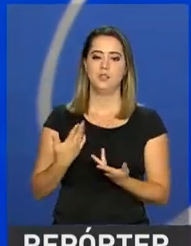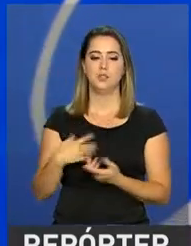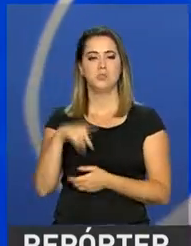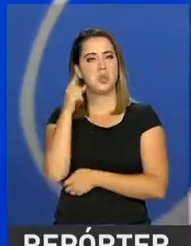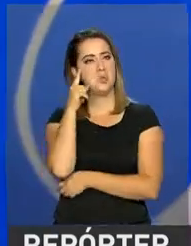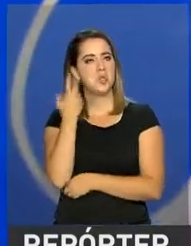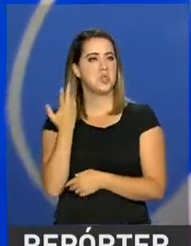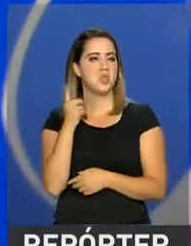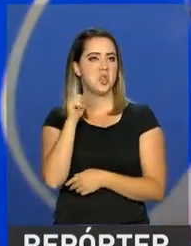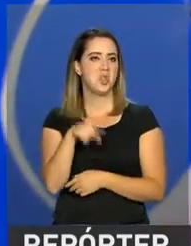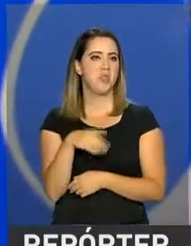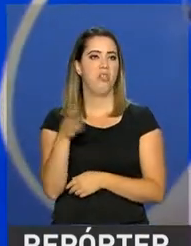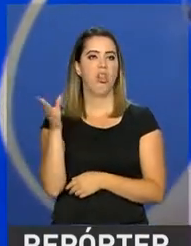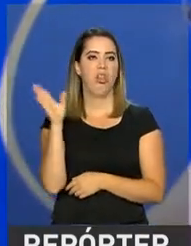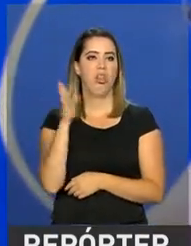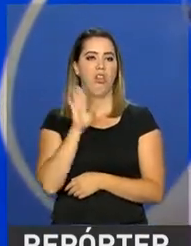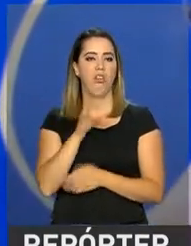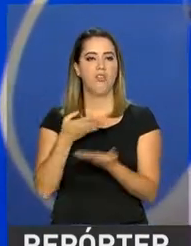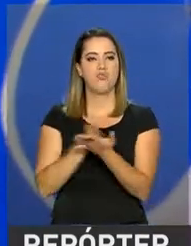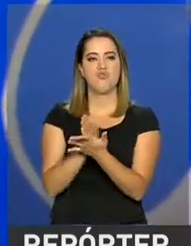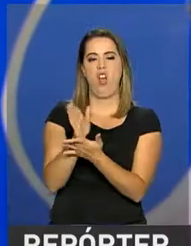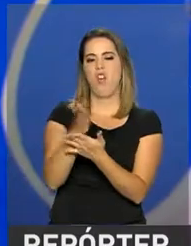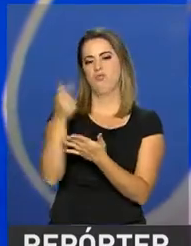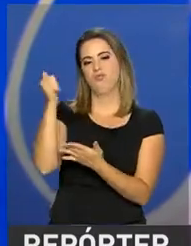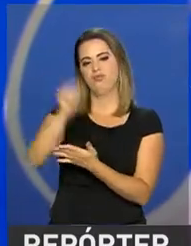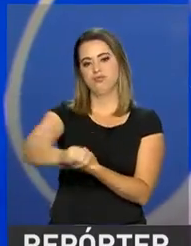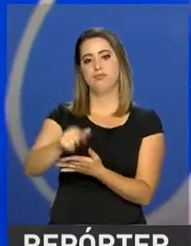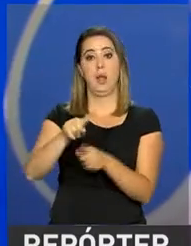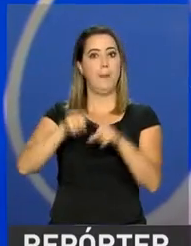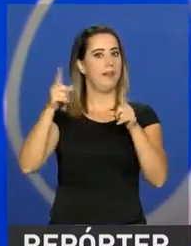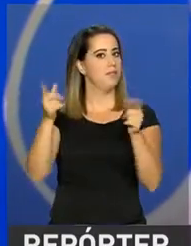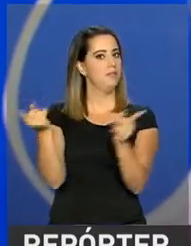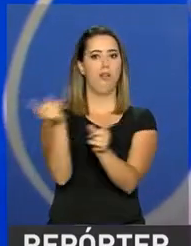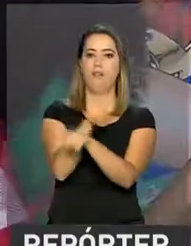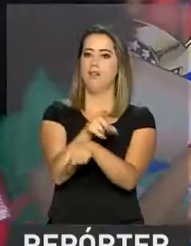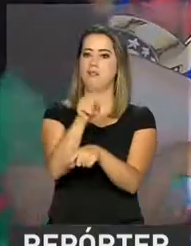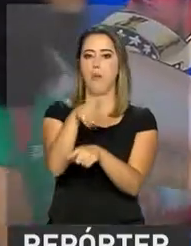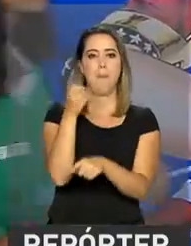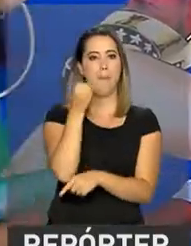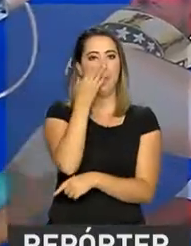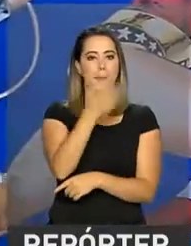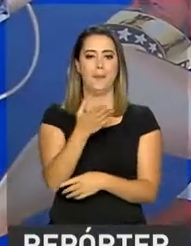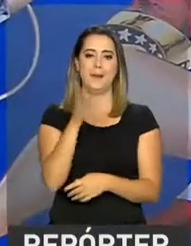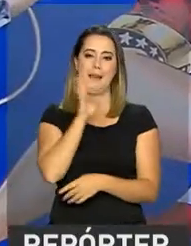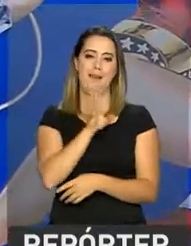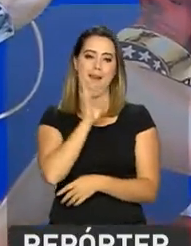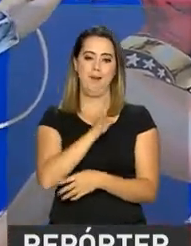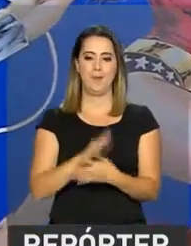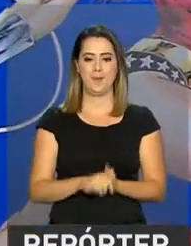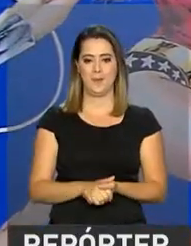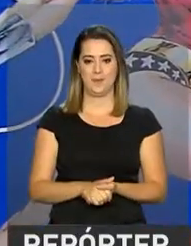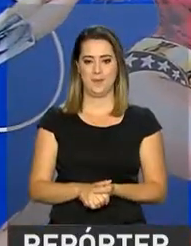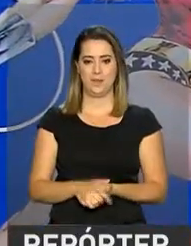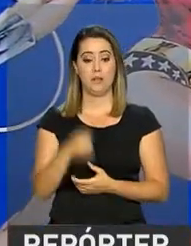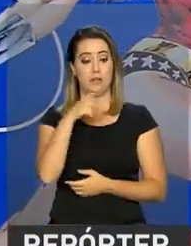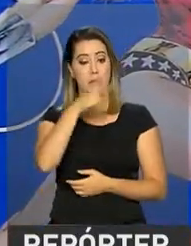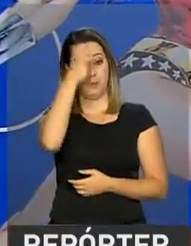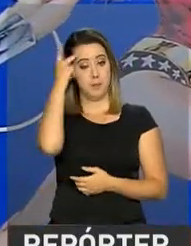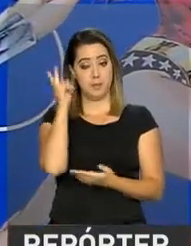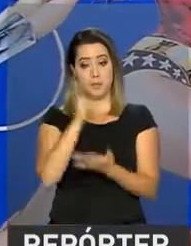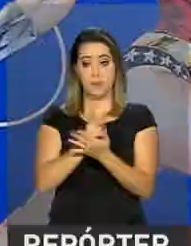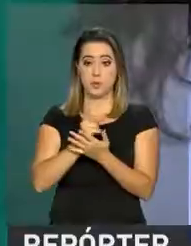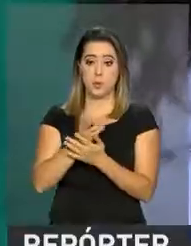pensei assim, eu pensei, vai ser coisa chata, né? De conteúdo e tudo mais, mas tá muito divertido. E a atração conquista até quem não é muito fã